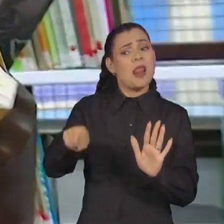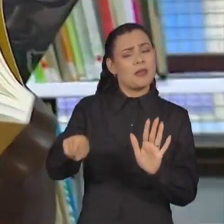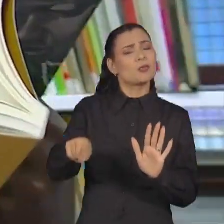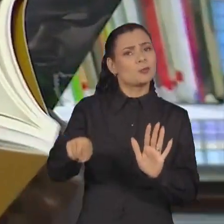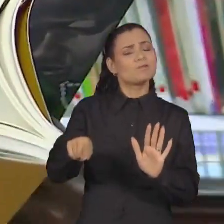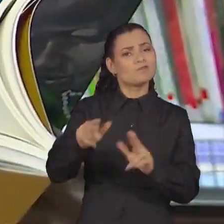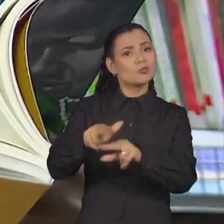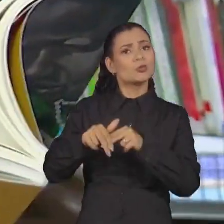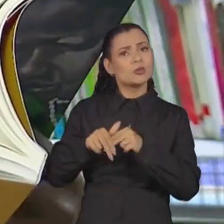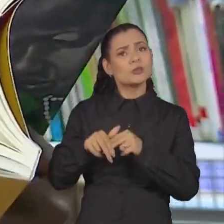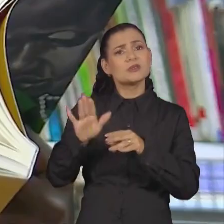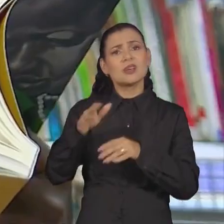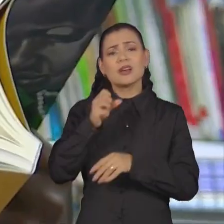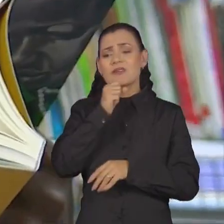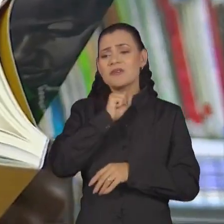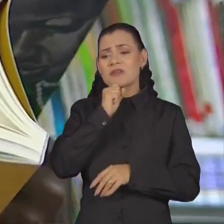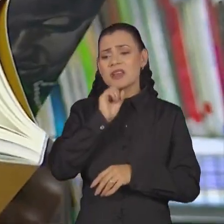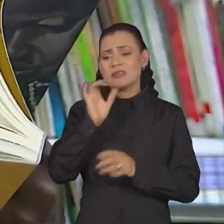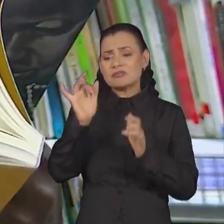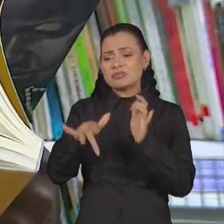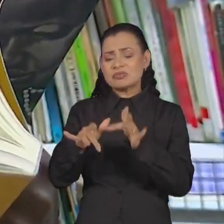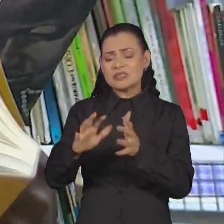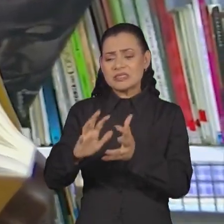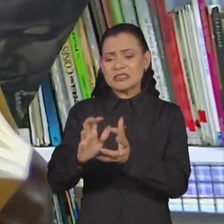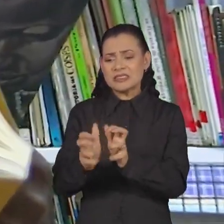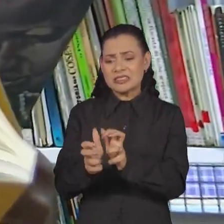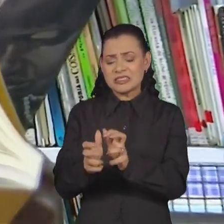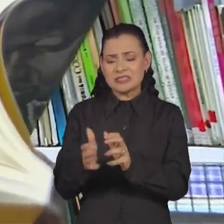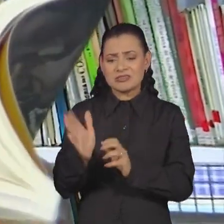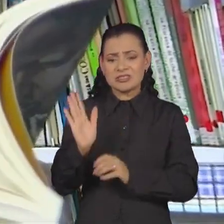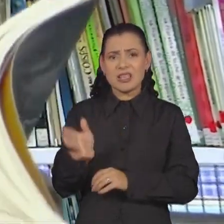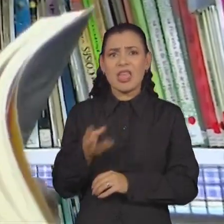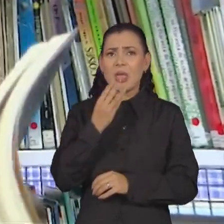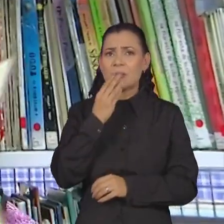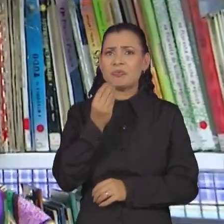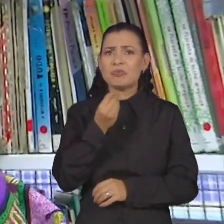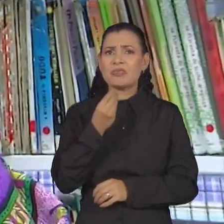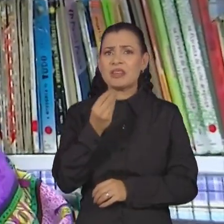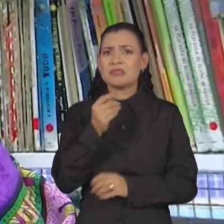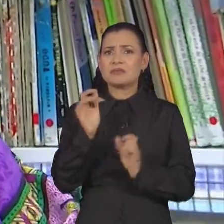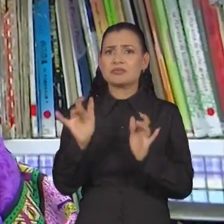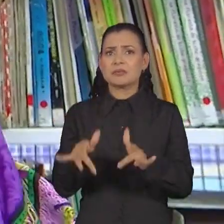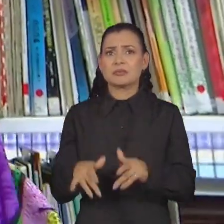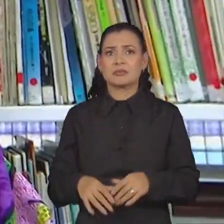já estava velho e com gosto de terra.